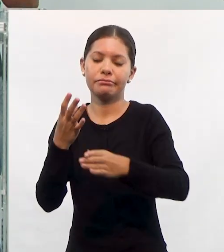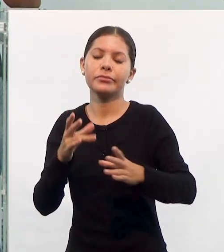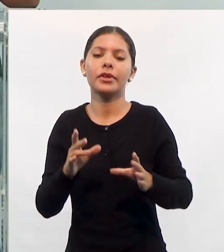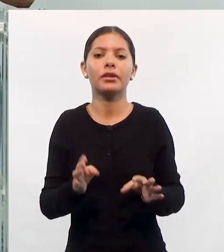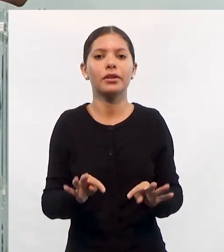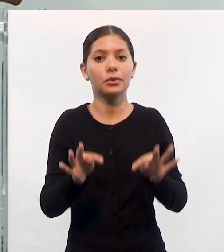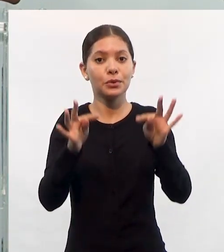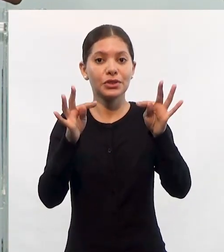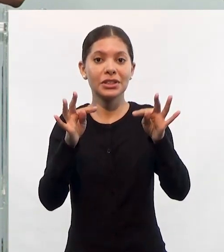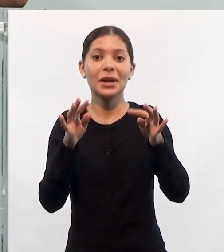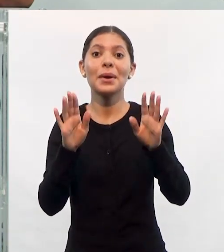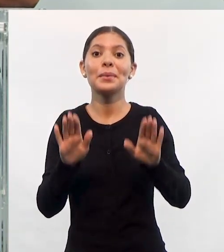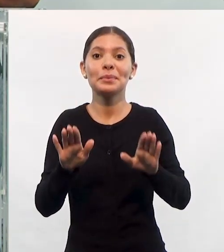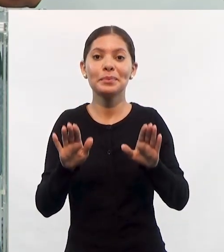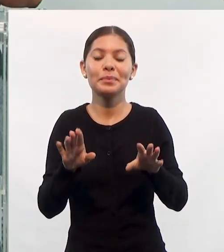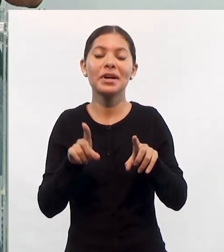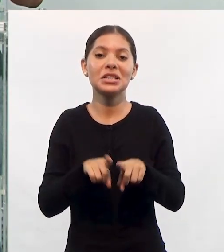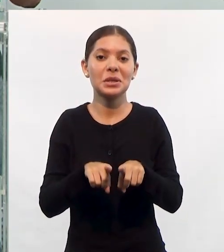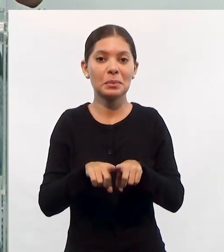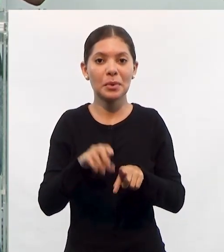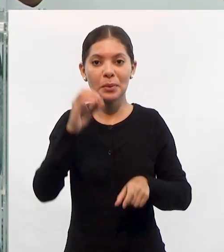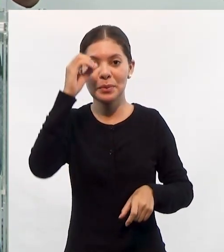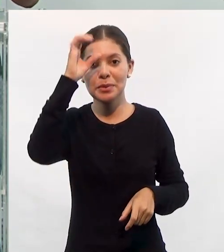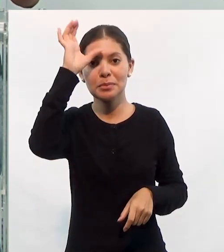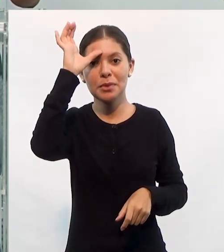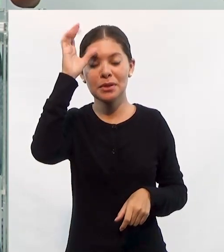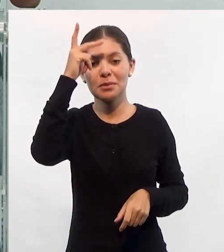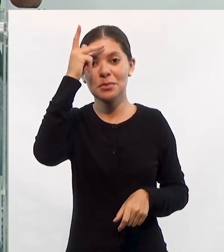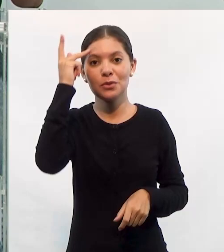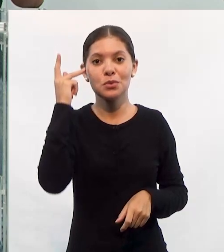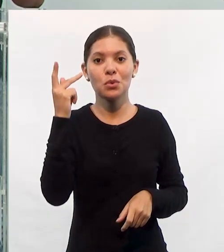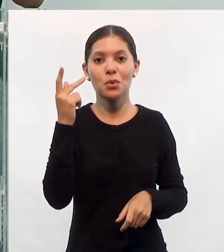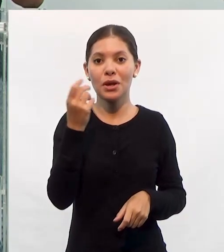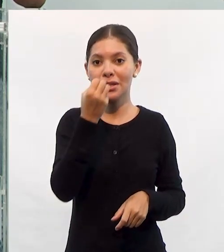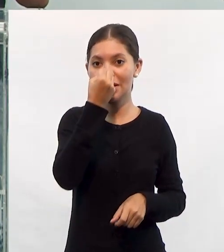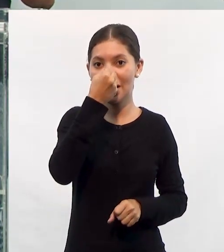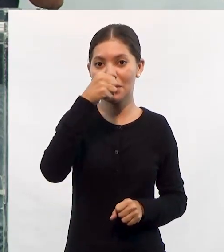tecnologia, e o conhecimento das pessoas. Taiwan tem os dois.